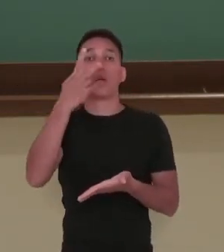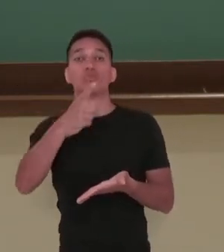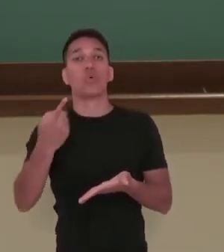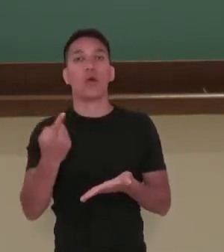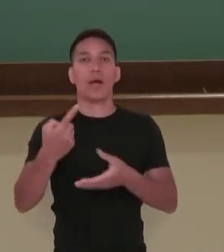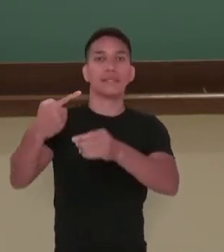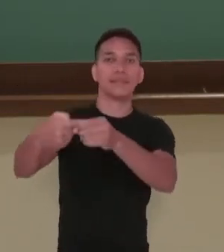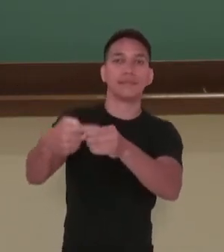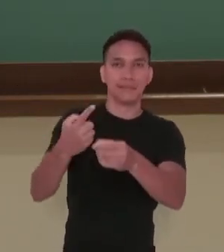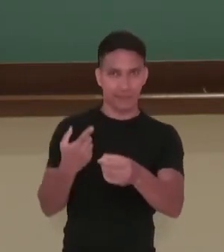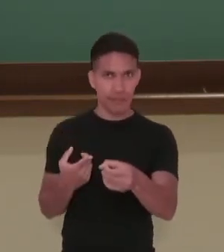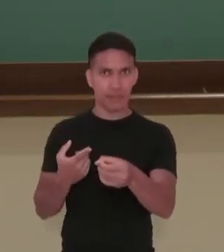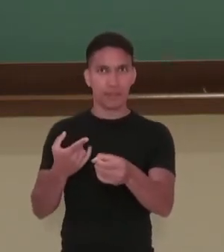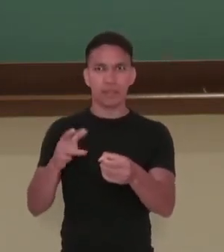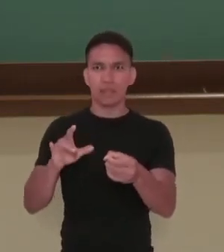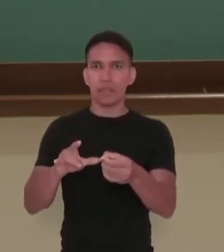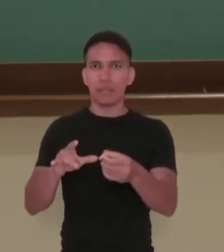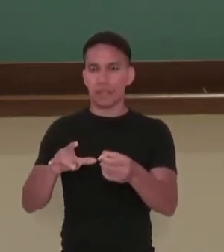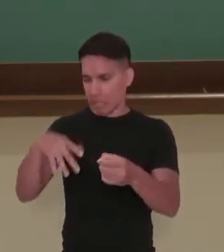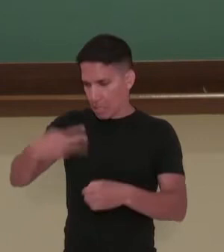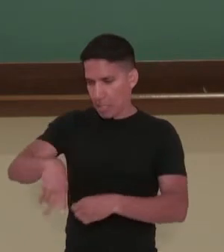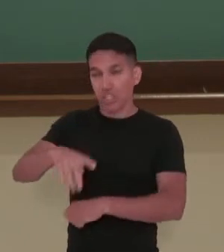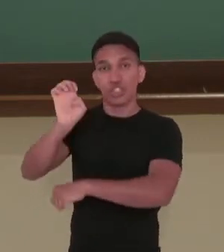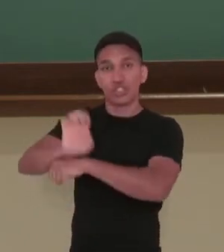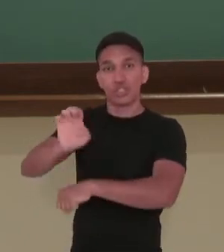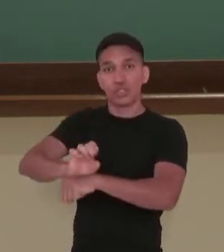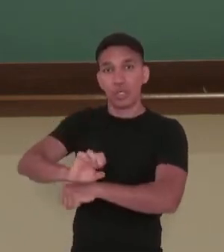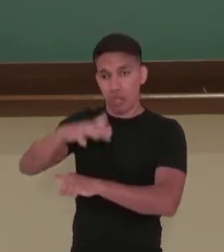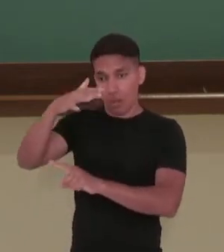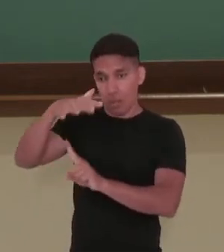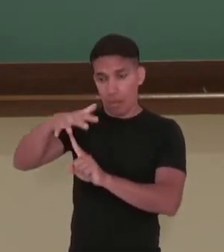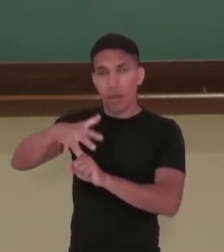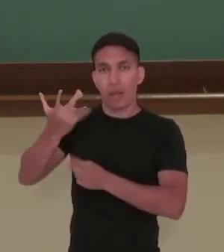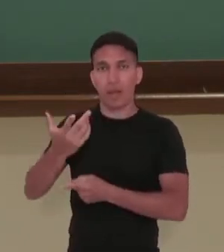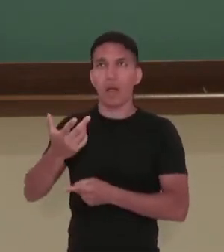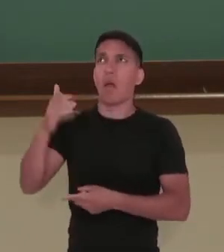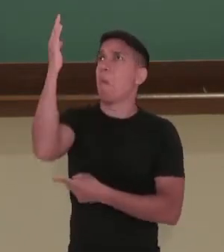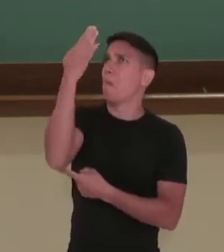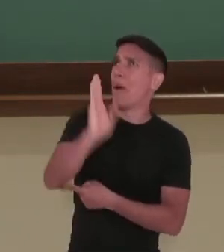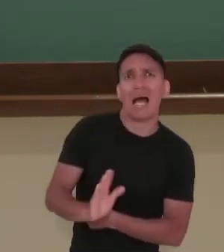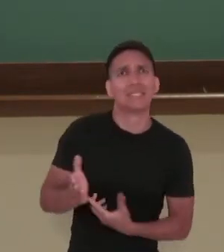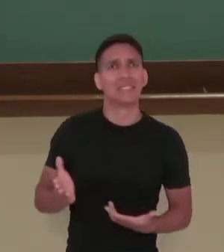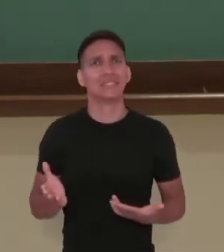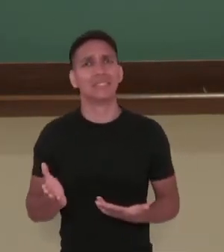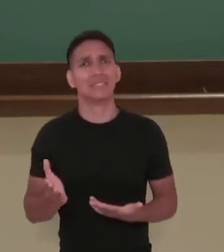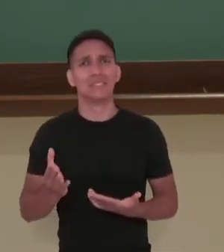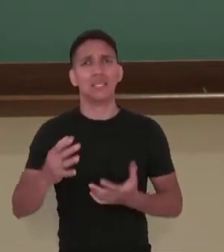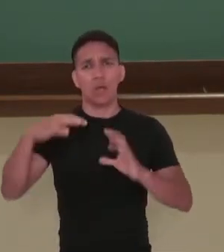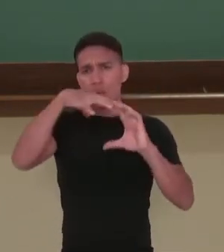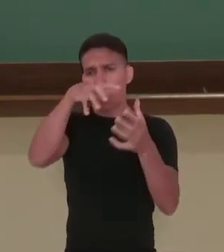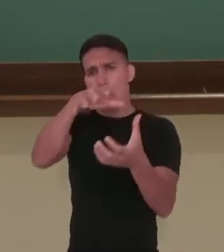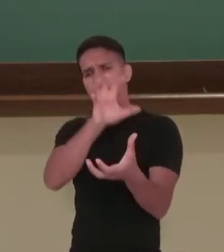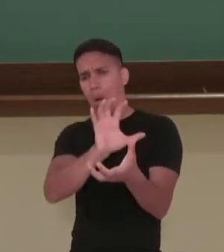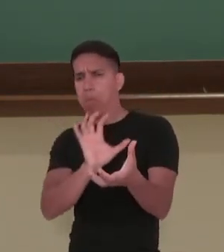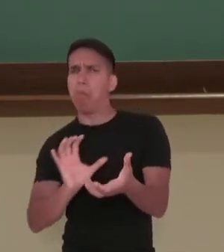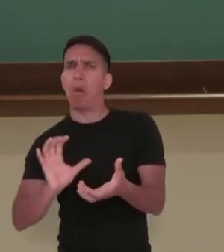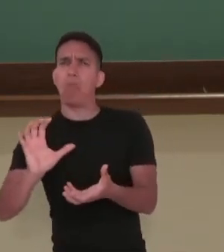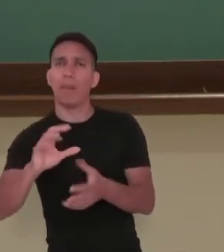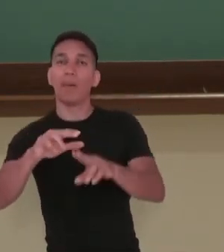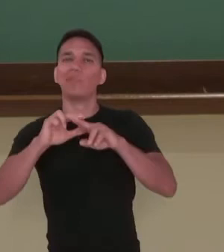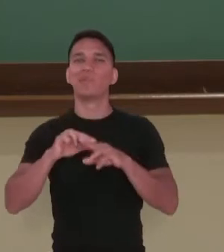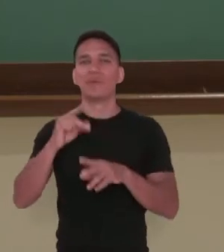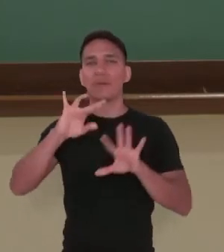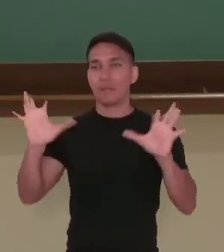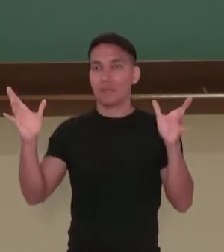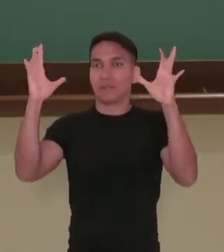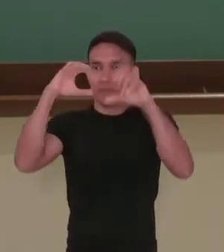município, o estado do Paraná, o Brasil, os continentes, portanto, né, num planisfério,